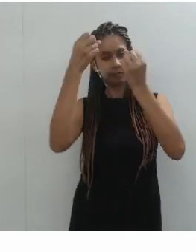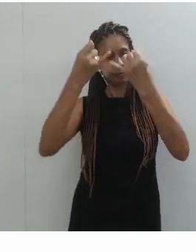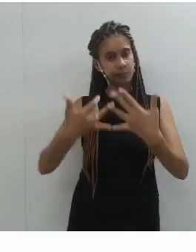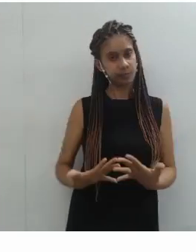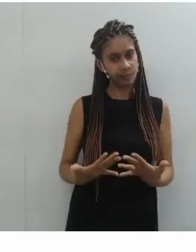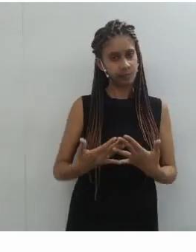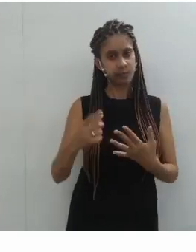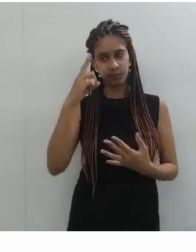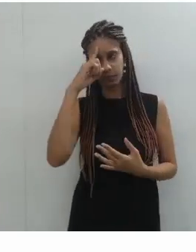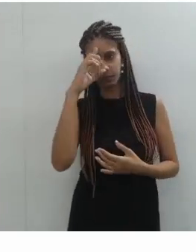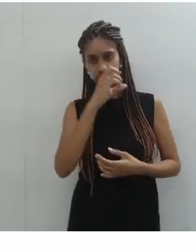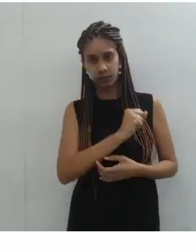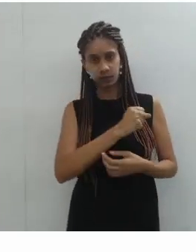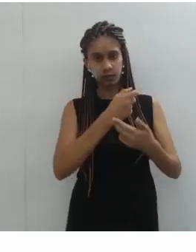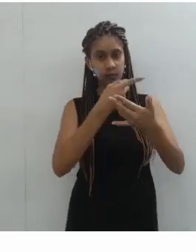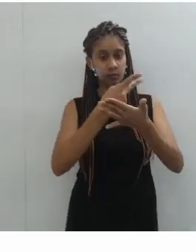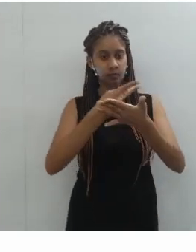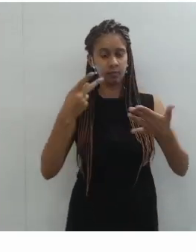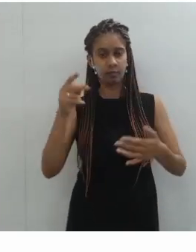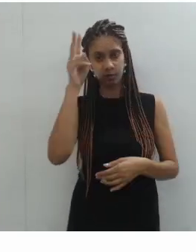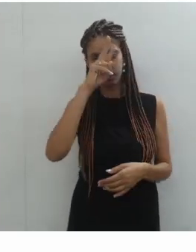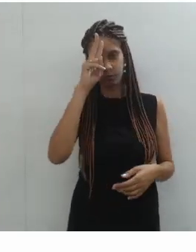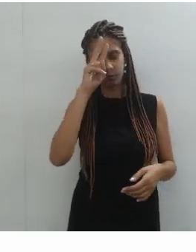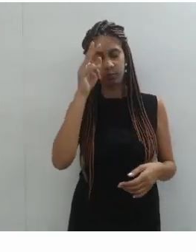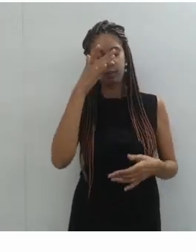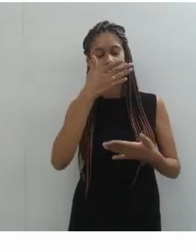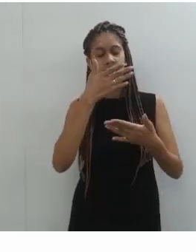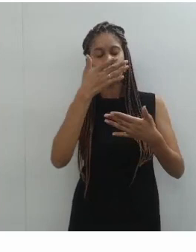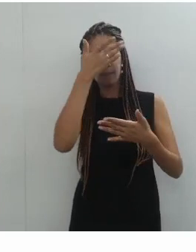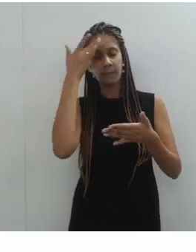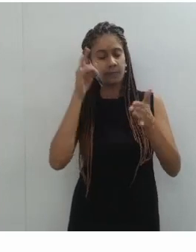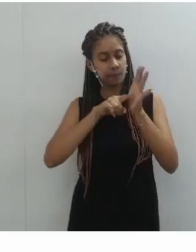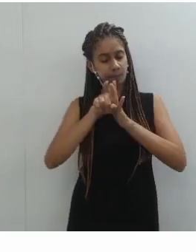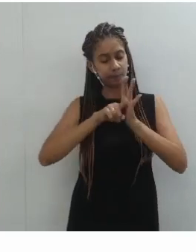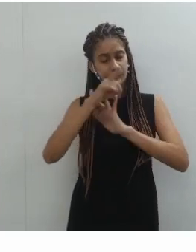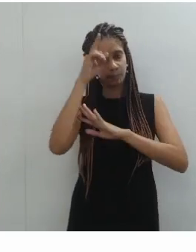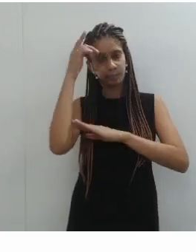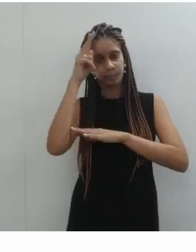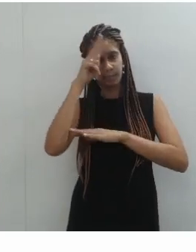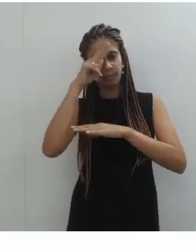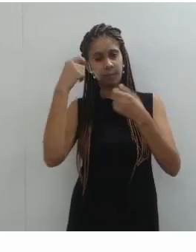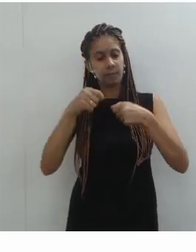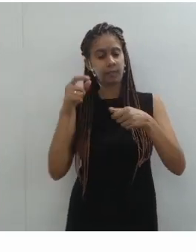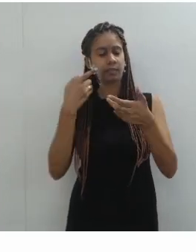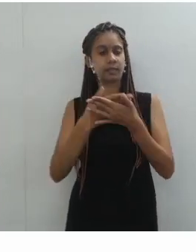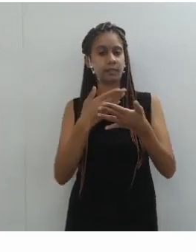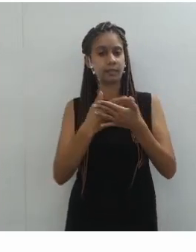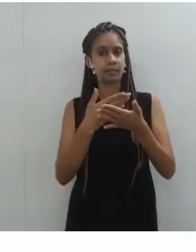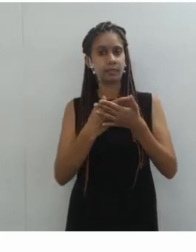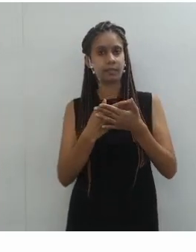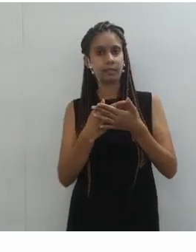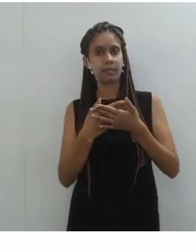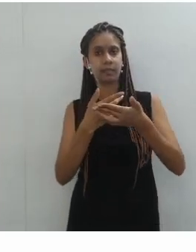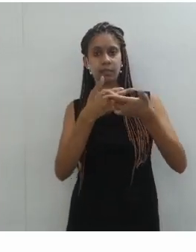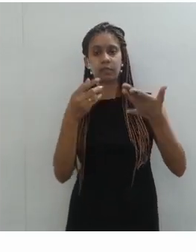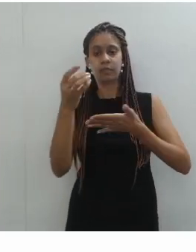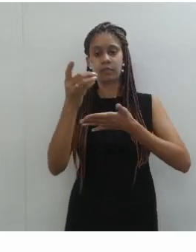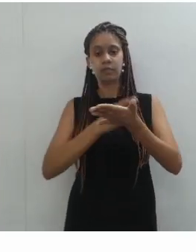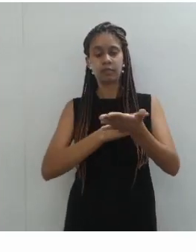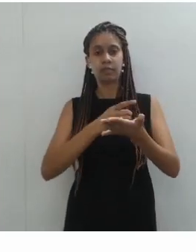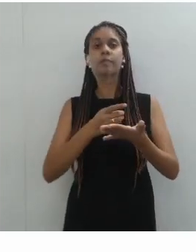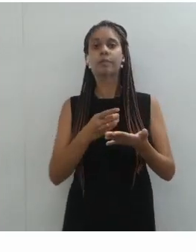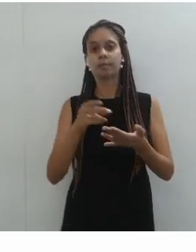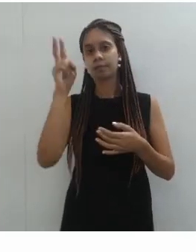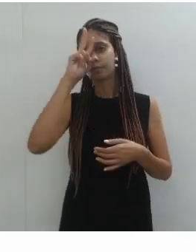e compreender os fatos históricos, o historiador necessita estudar determinados documentos.